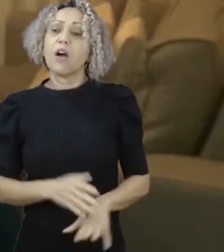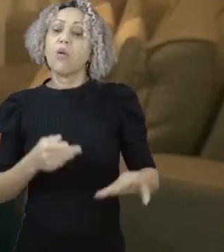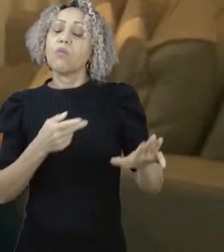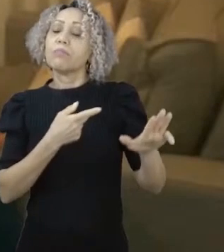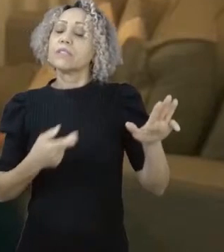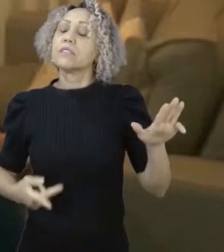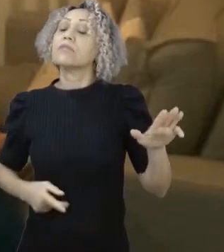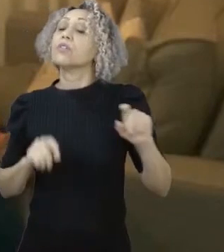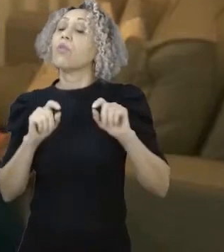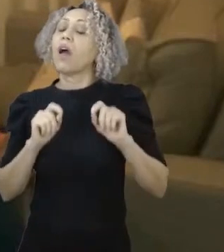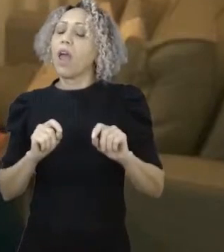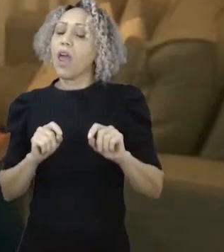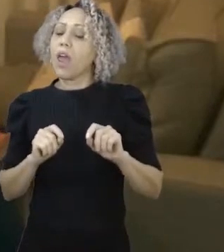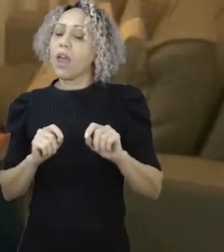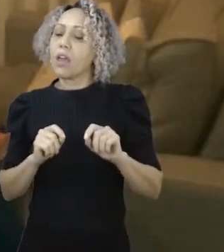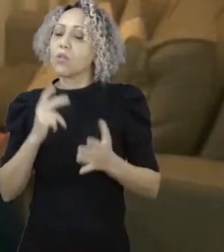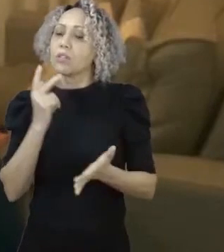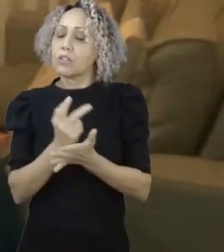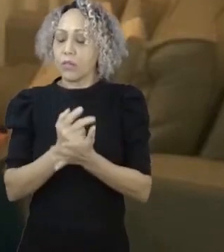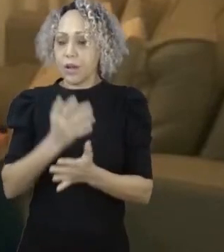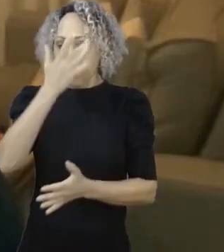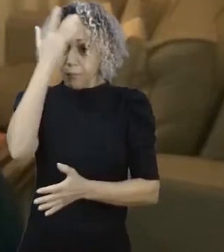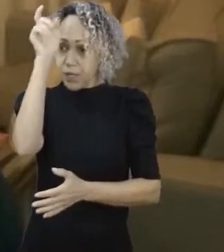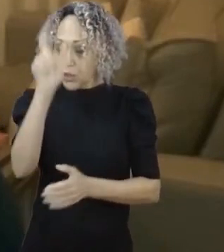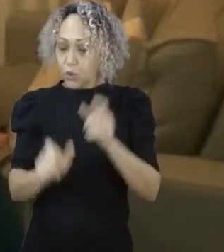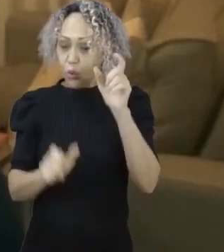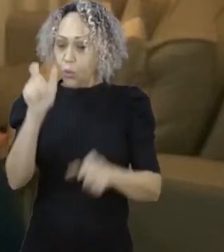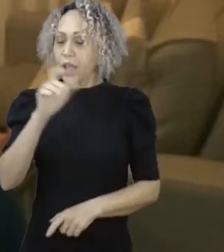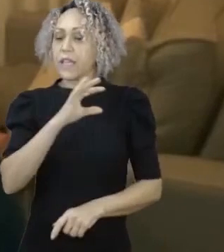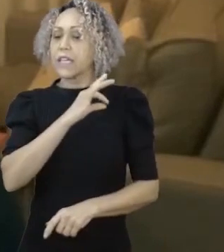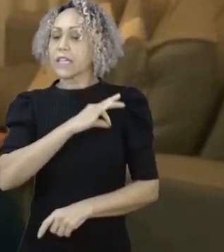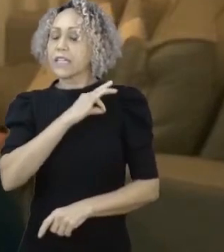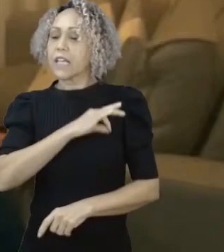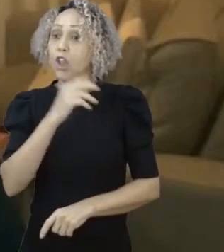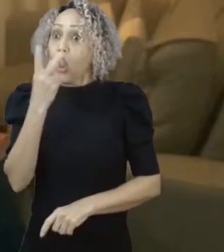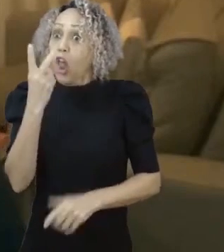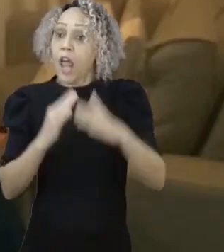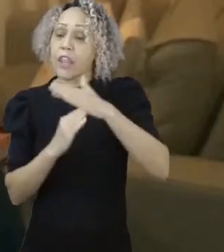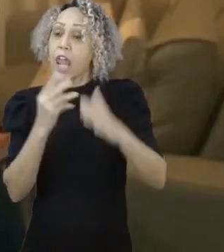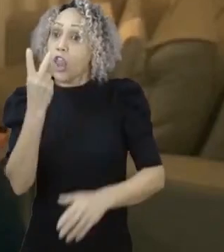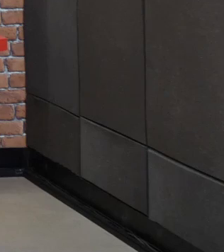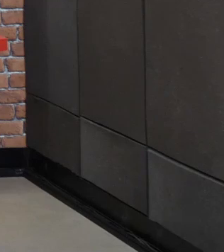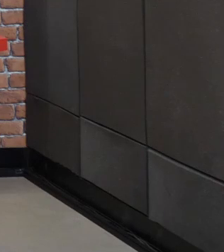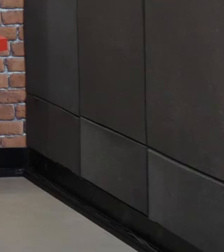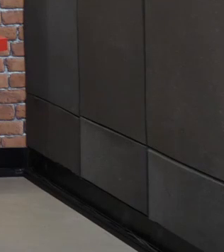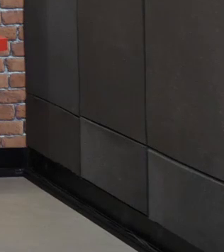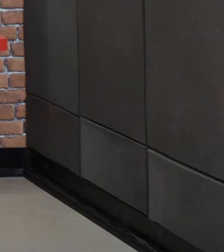esse cálculo de 2 salários mínimos. Quem ganha até 2 salários mínimos no Brasil não paga imposto de